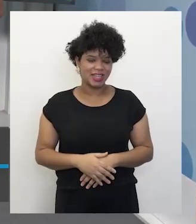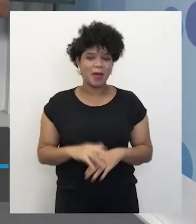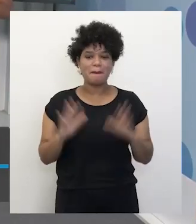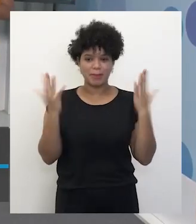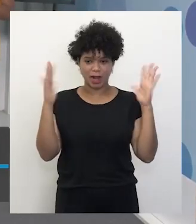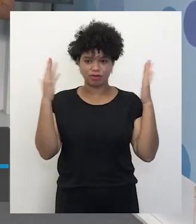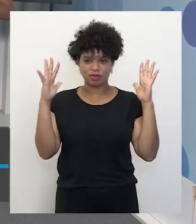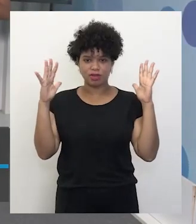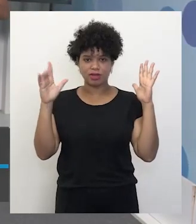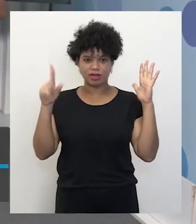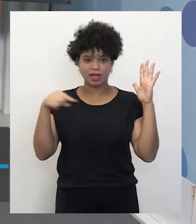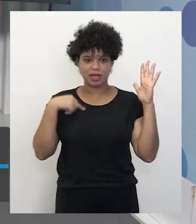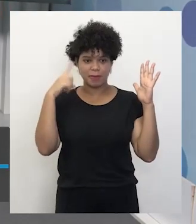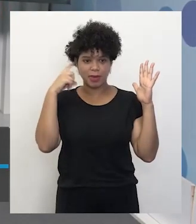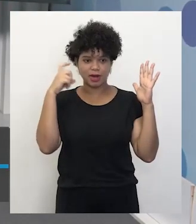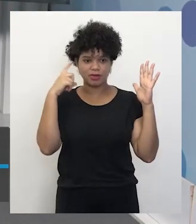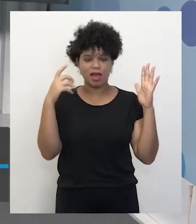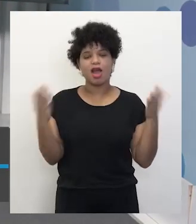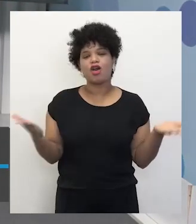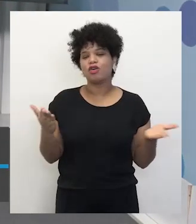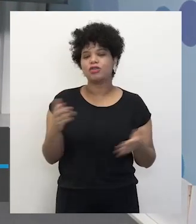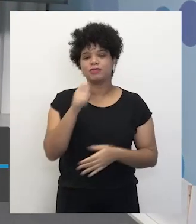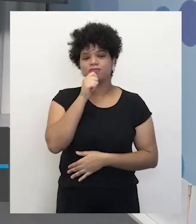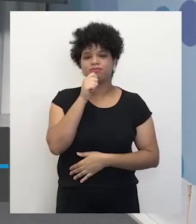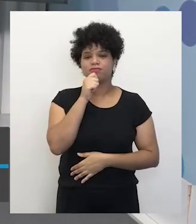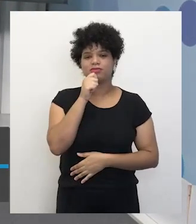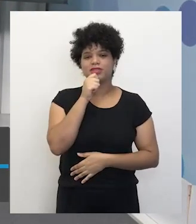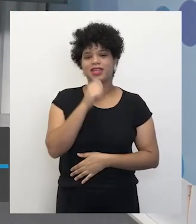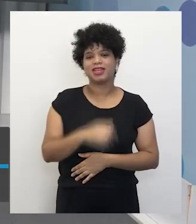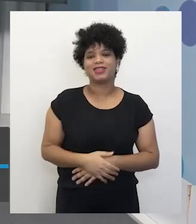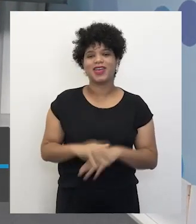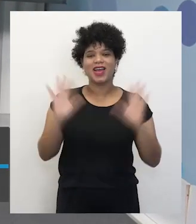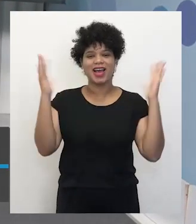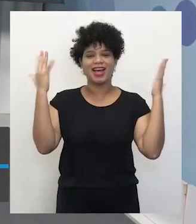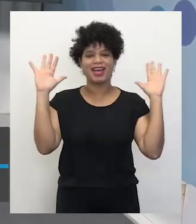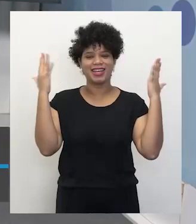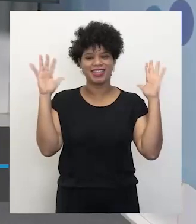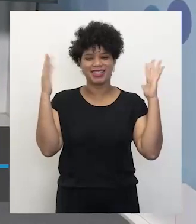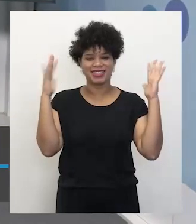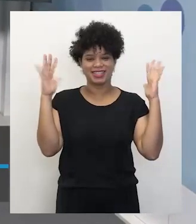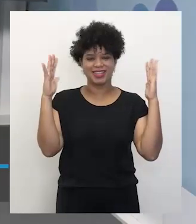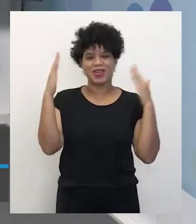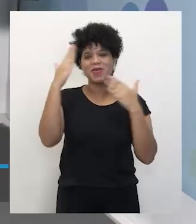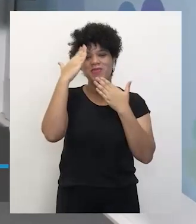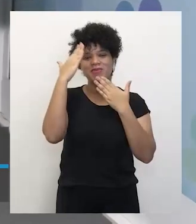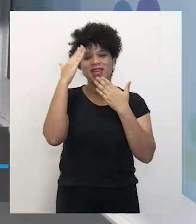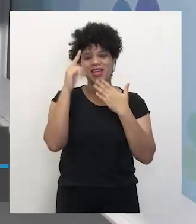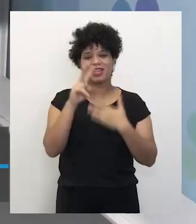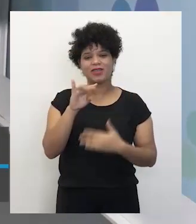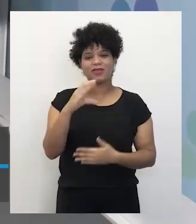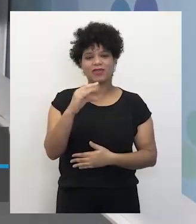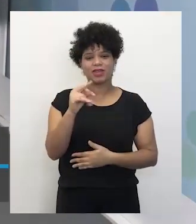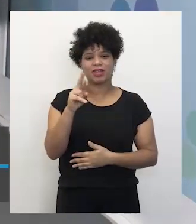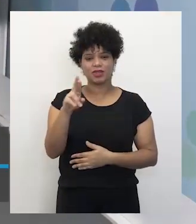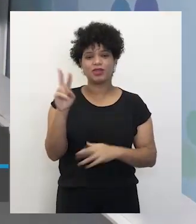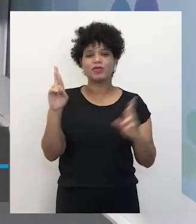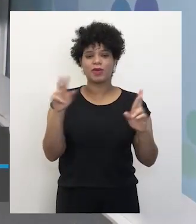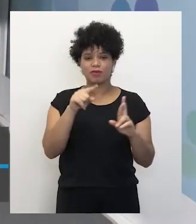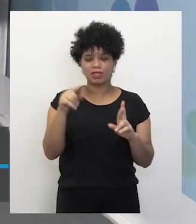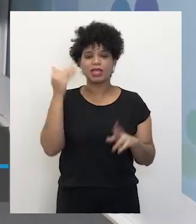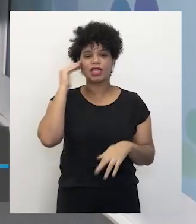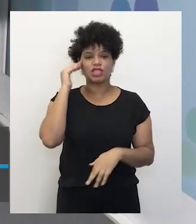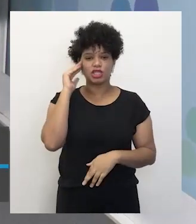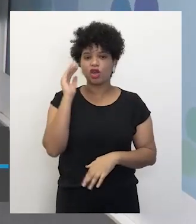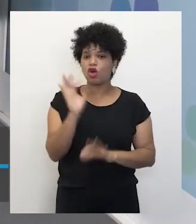gente, aqui no som? Não, onde está sem sonoplastia. Ah, gente. Mas eu amei. Muito obrigada, Vitor. Espero que vocês tenham entendido. O Vitor fez